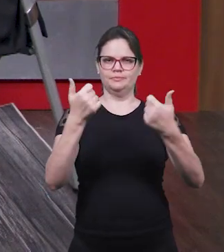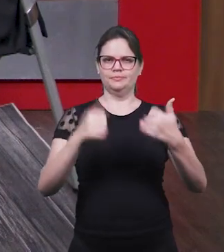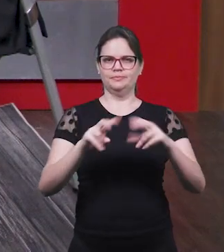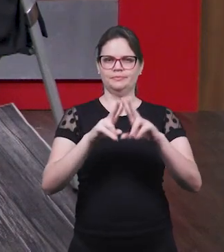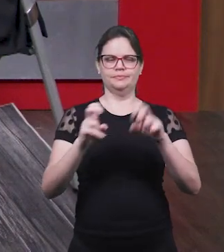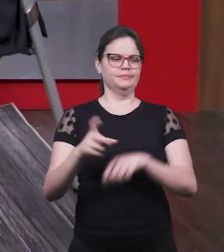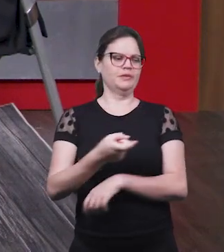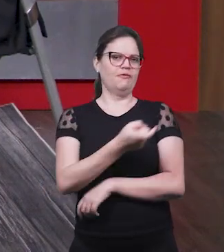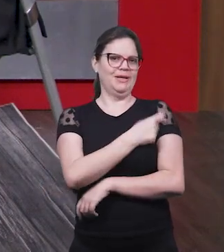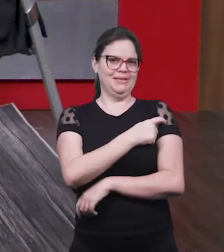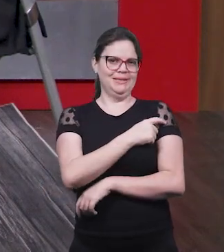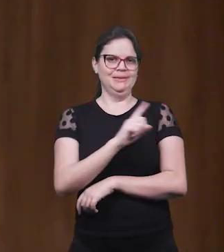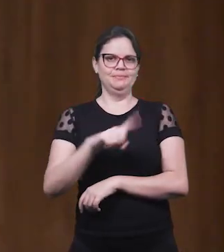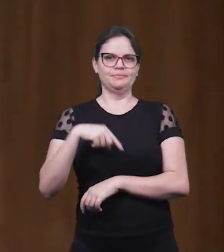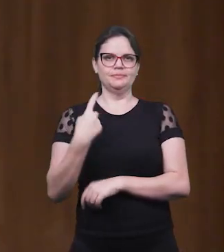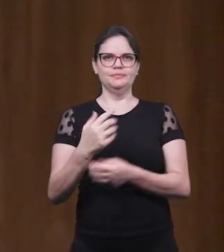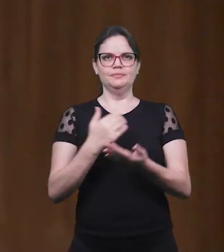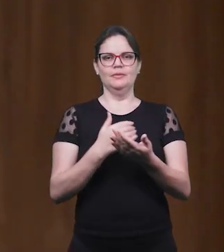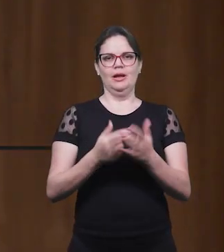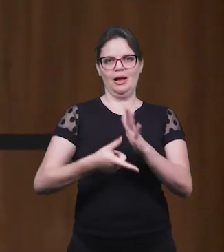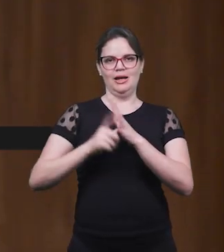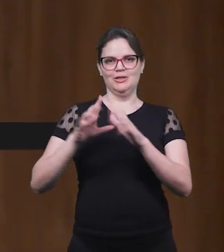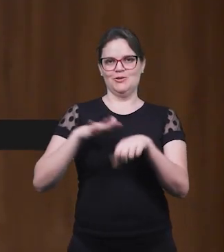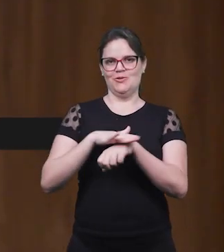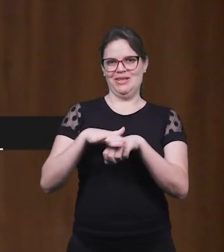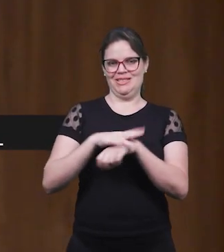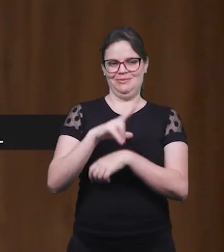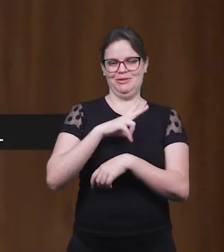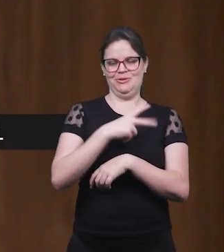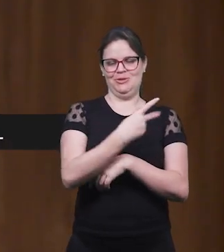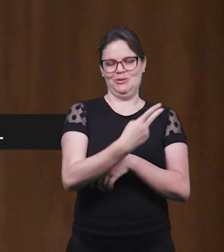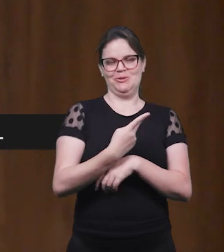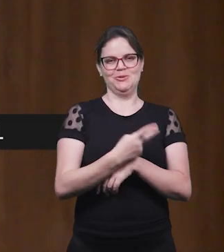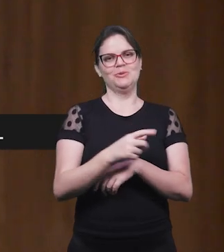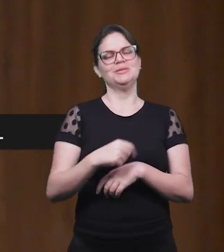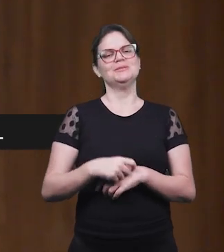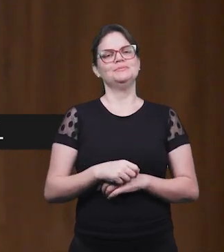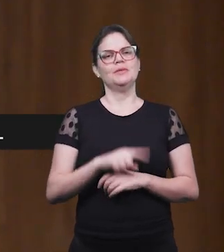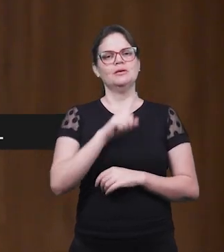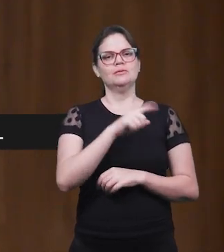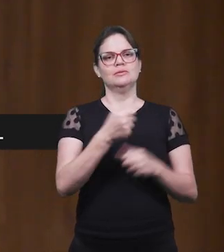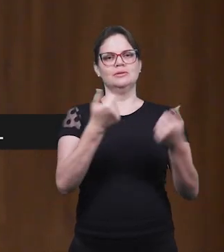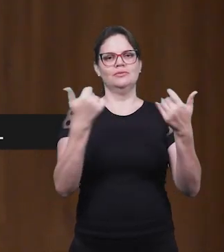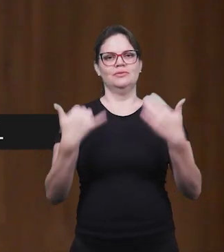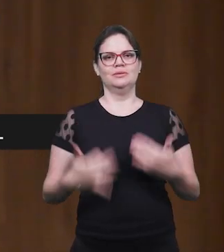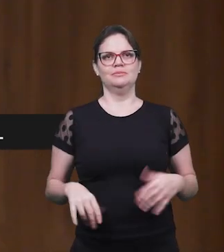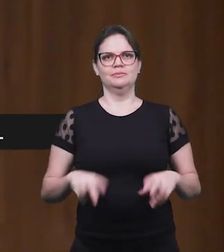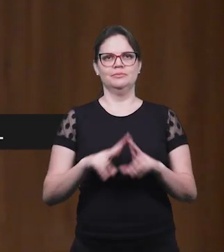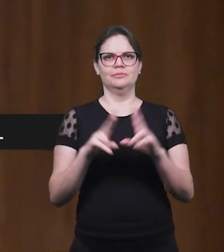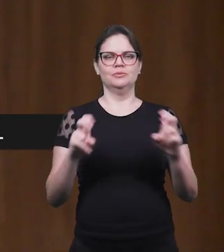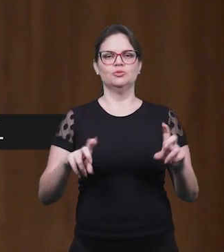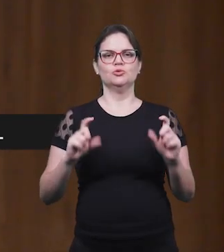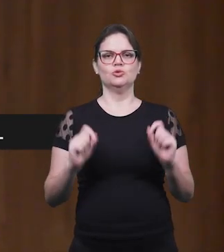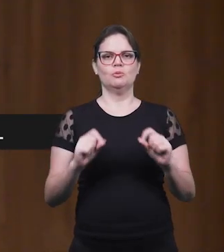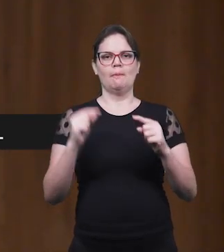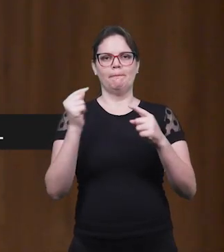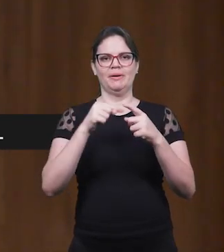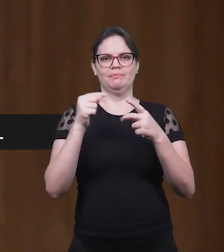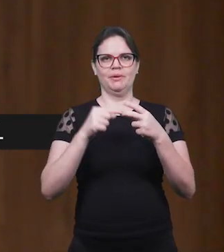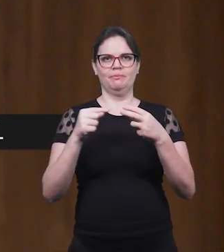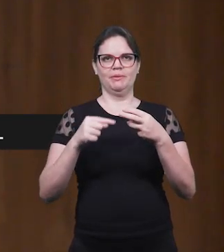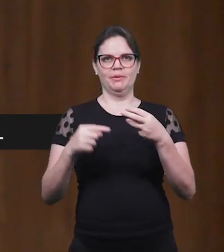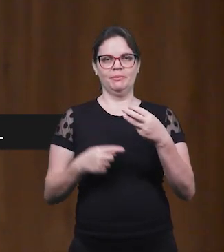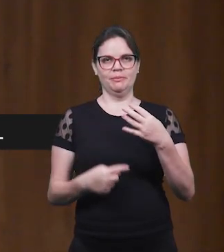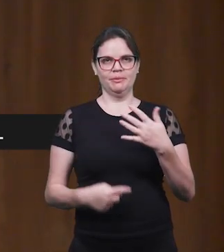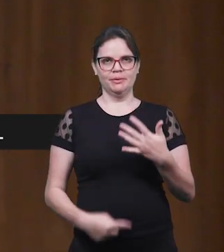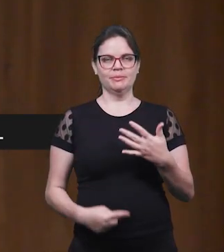vacina e nós conversamos antes do programa em off, né? Sim. Você estava falando desses critérios adotados